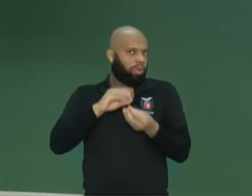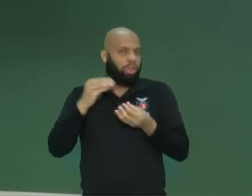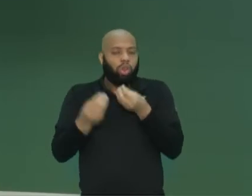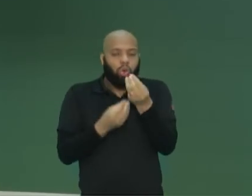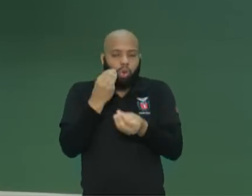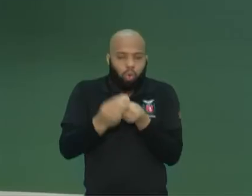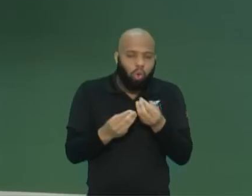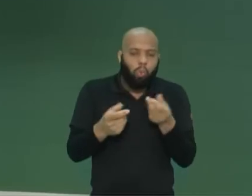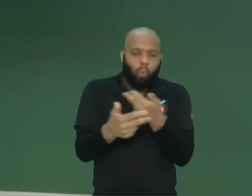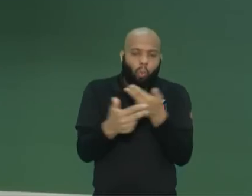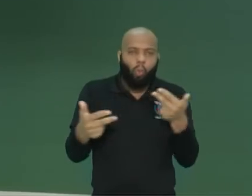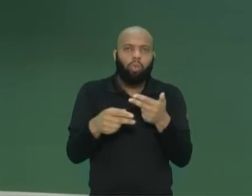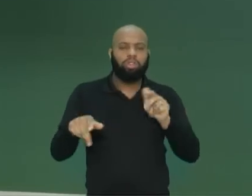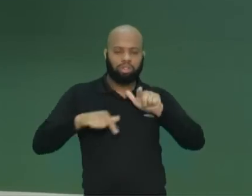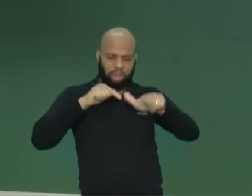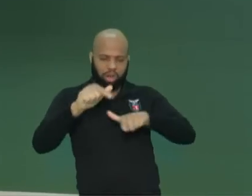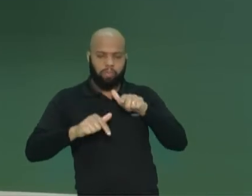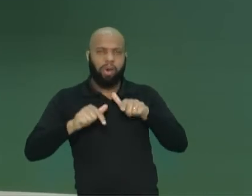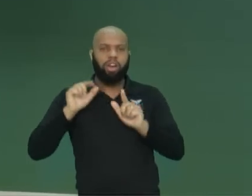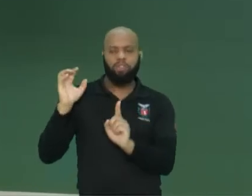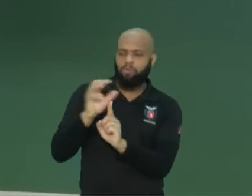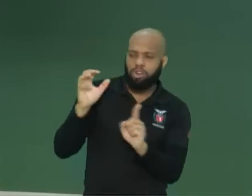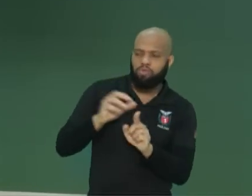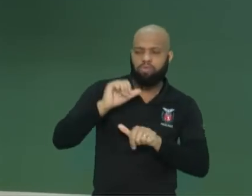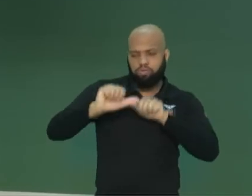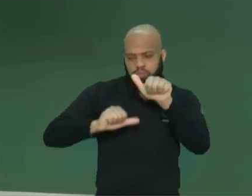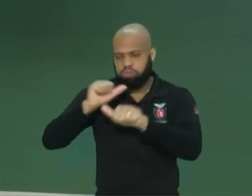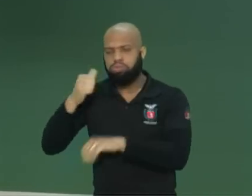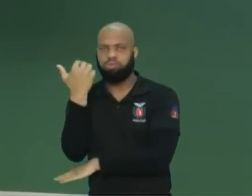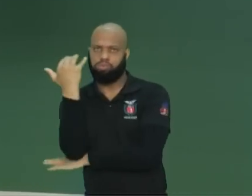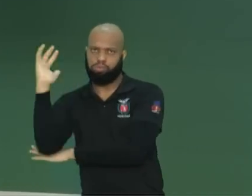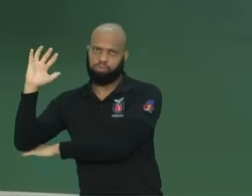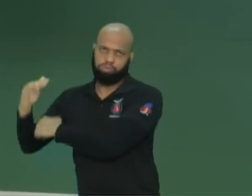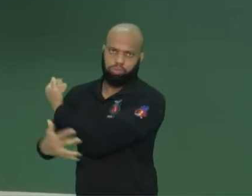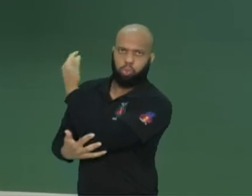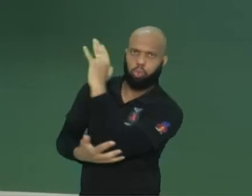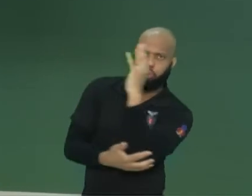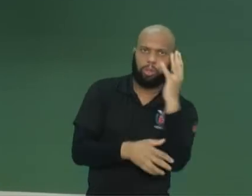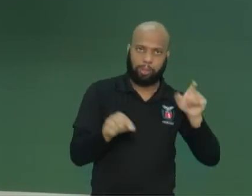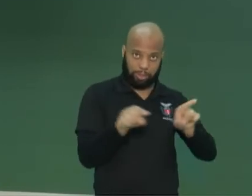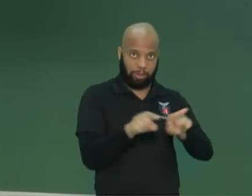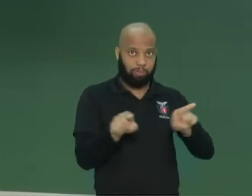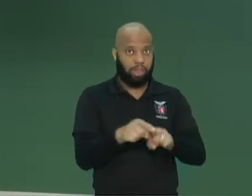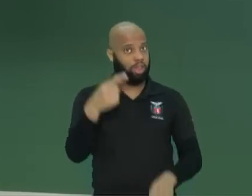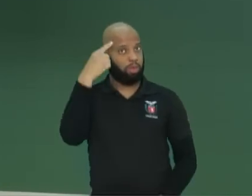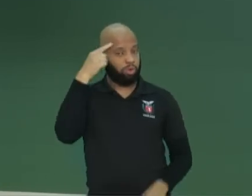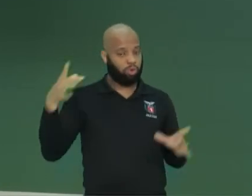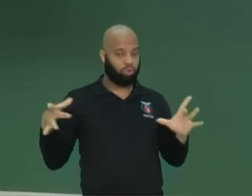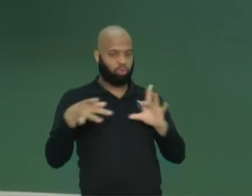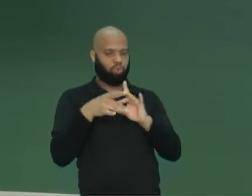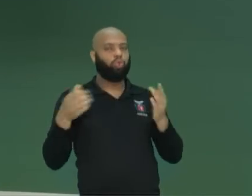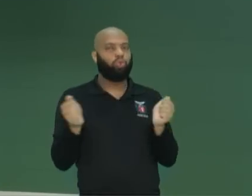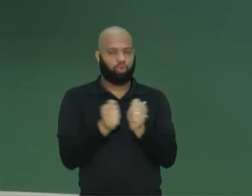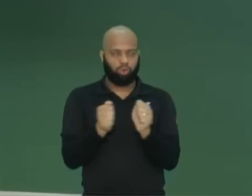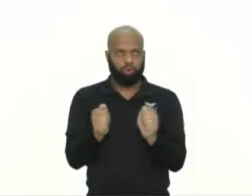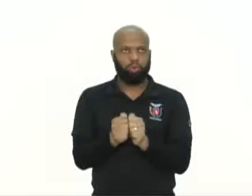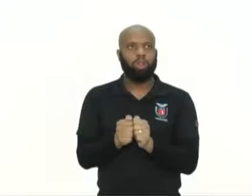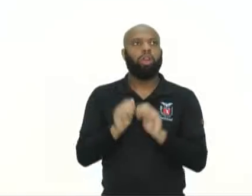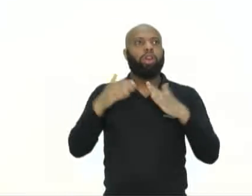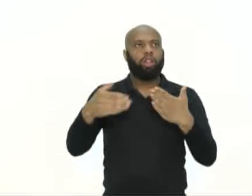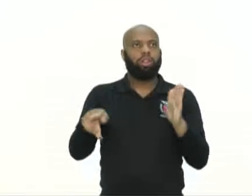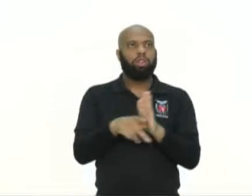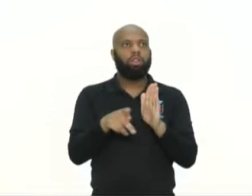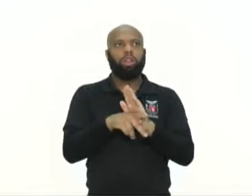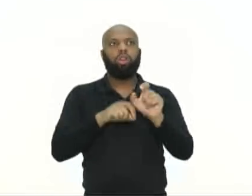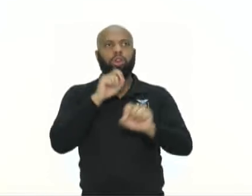atividades impactam, modificam o meio ambiente. Então, vamos pensar juntos ali. A produção agropecuária na região